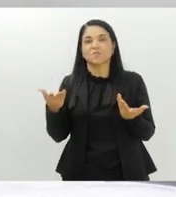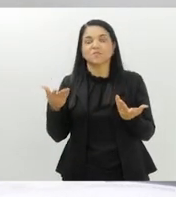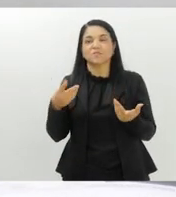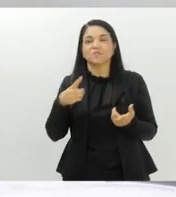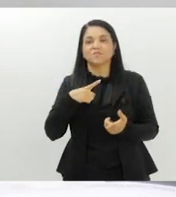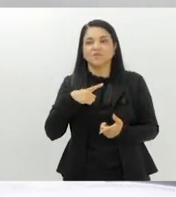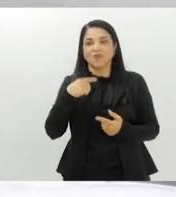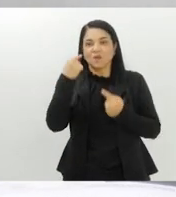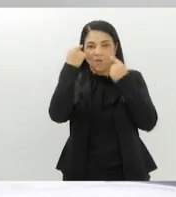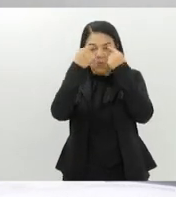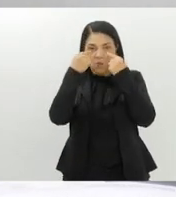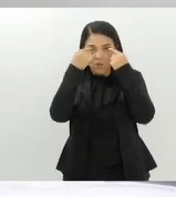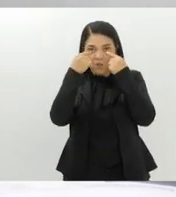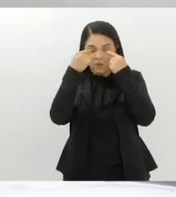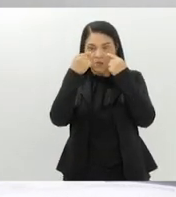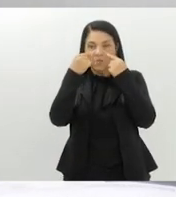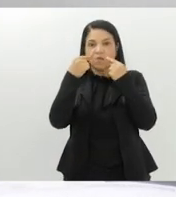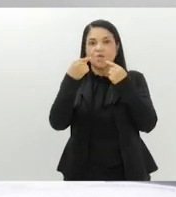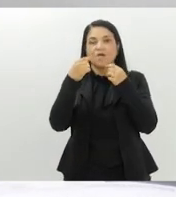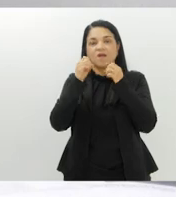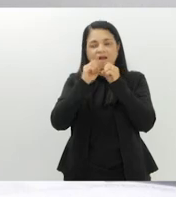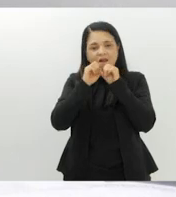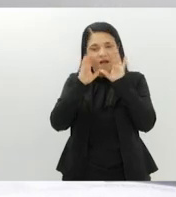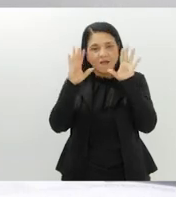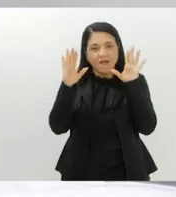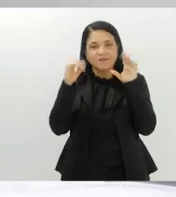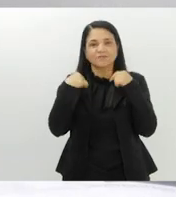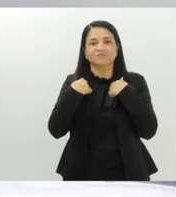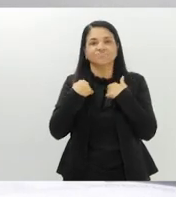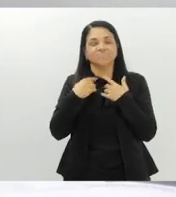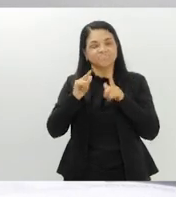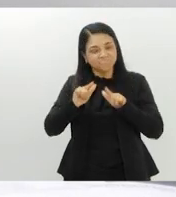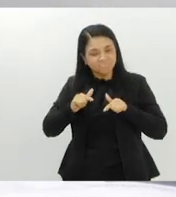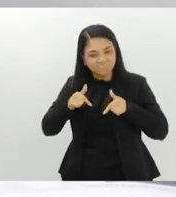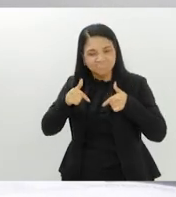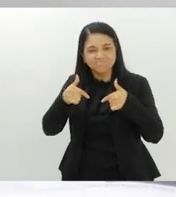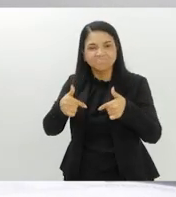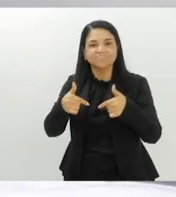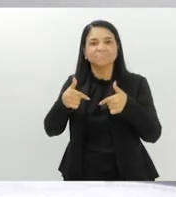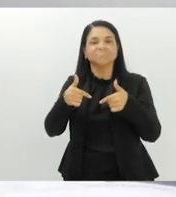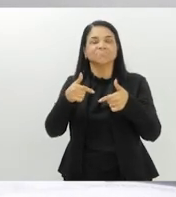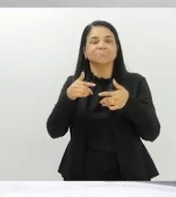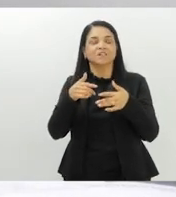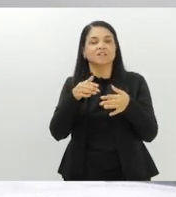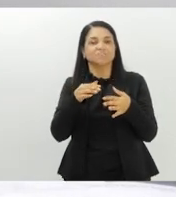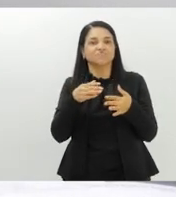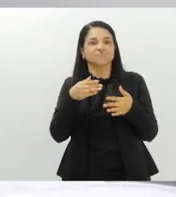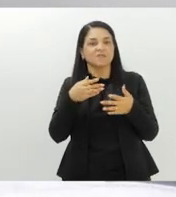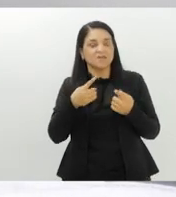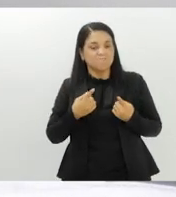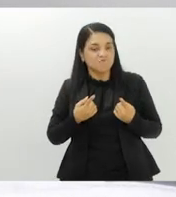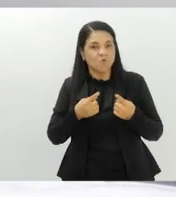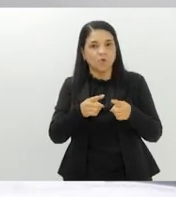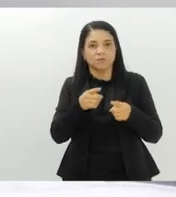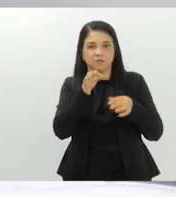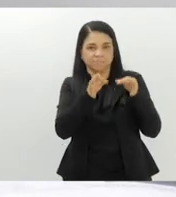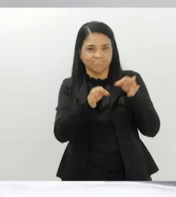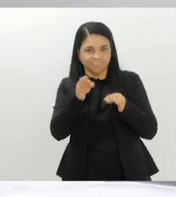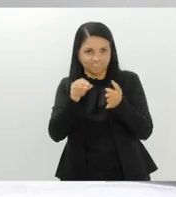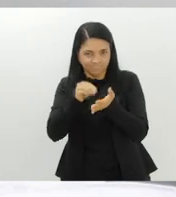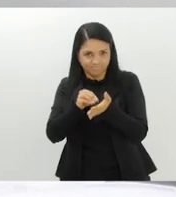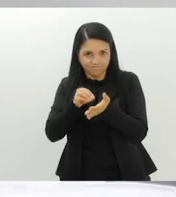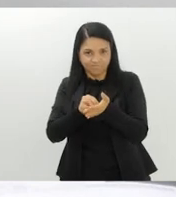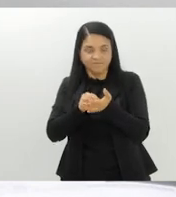tenho olhos claros e muita disposição combativa de enfrentar as injustiças. Então, feita essa